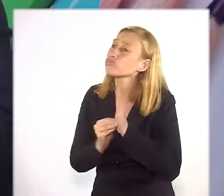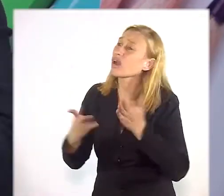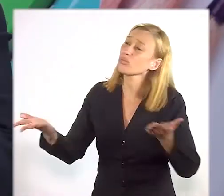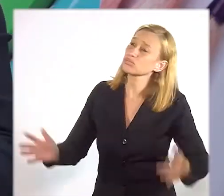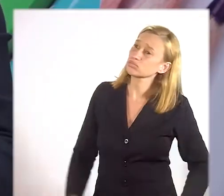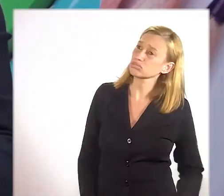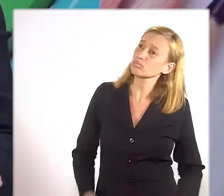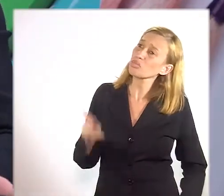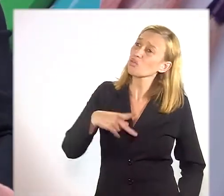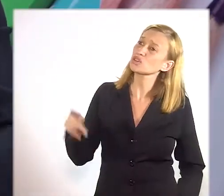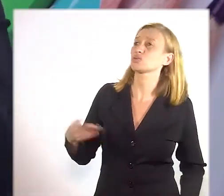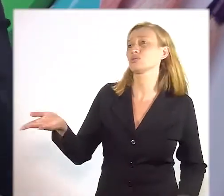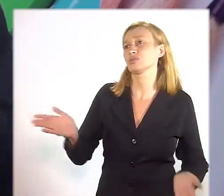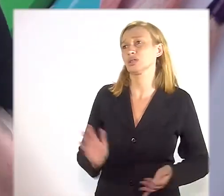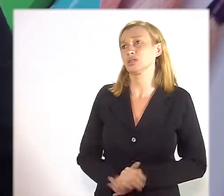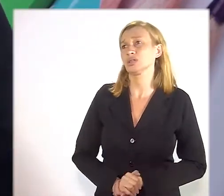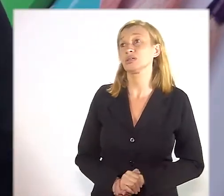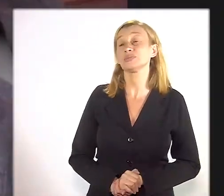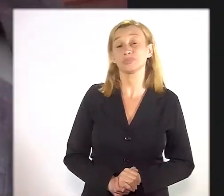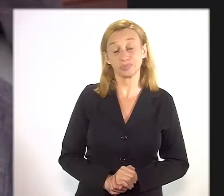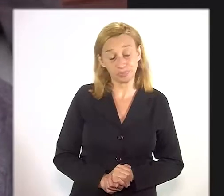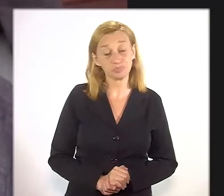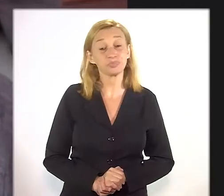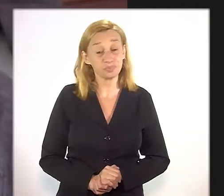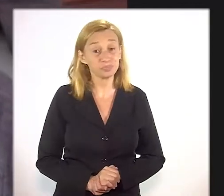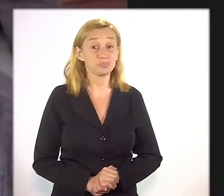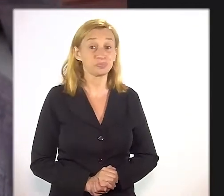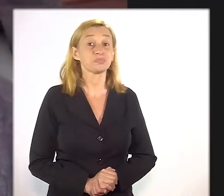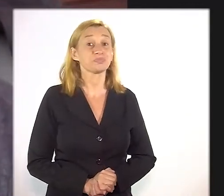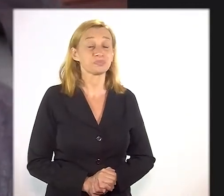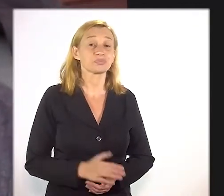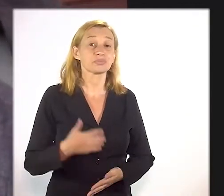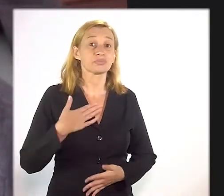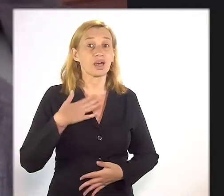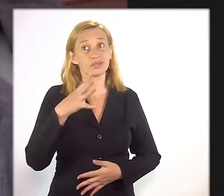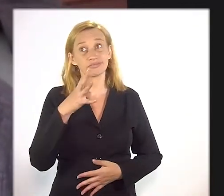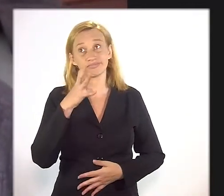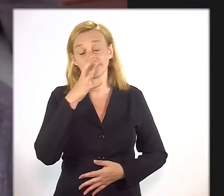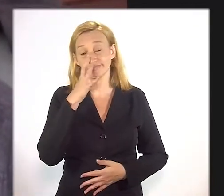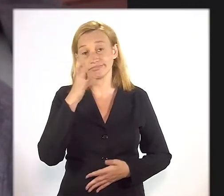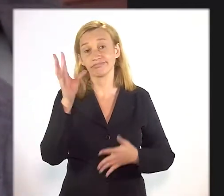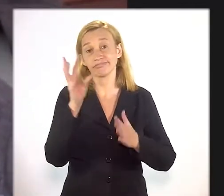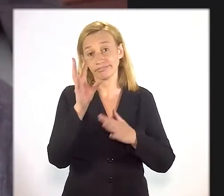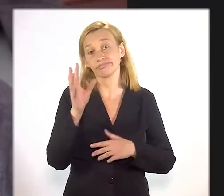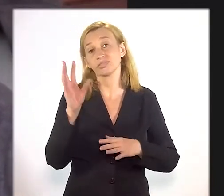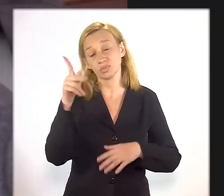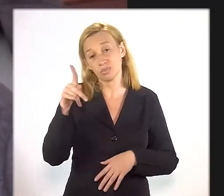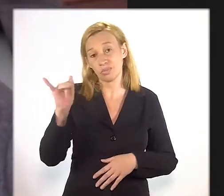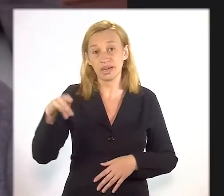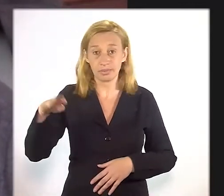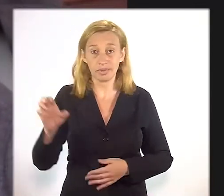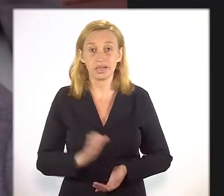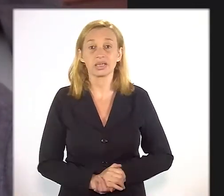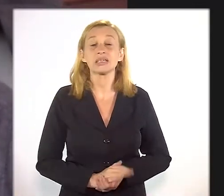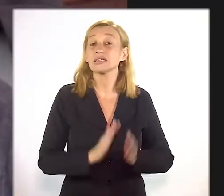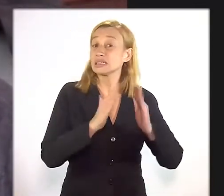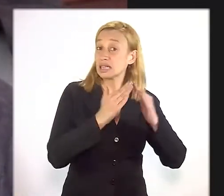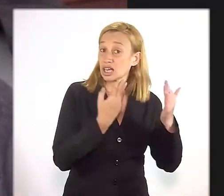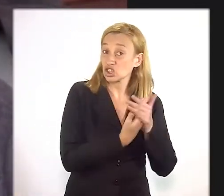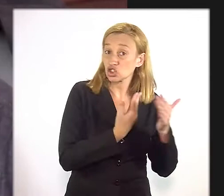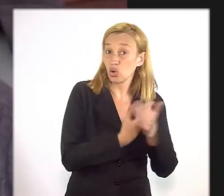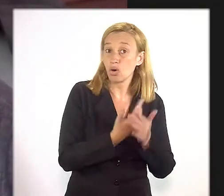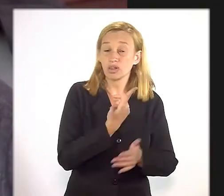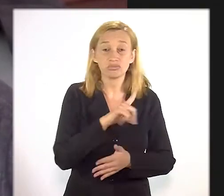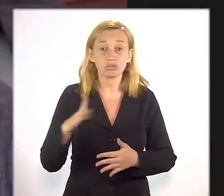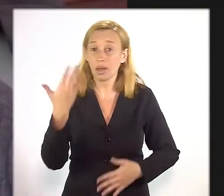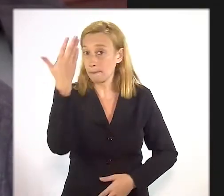o conteúdo, professor? Um dos aspectos que mais surpreende os pais e a sociedade em geral é que